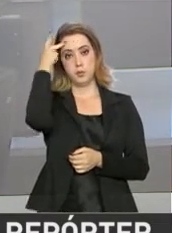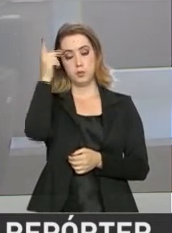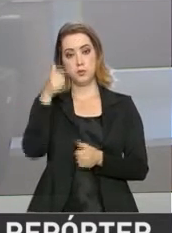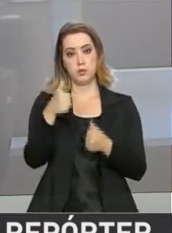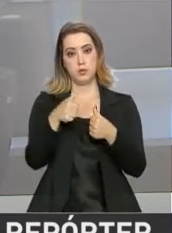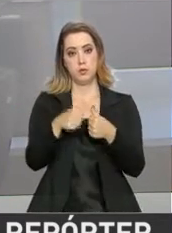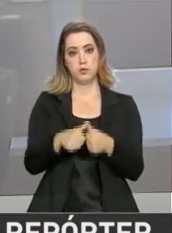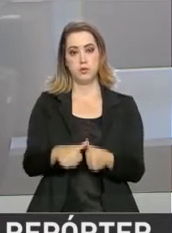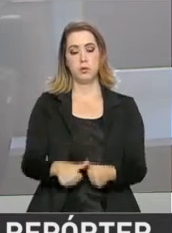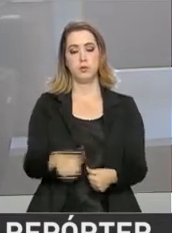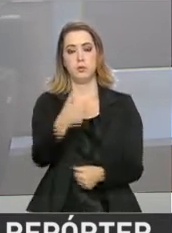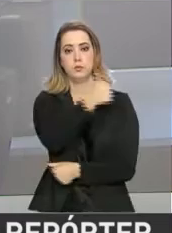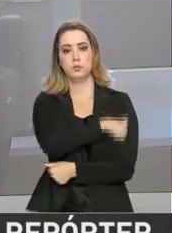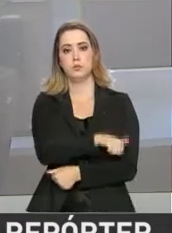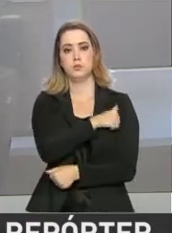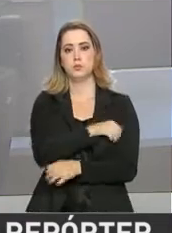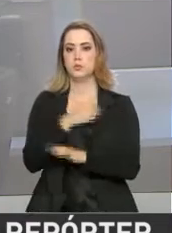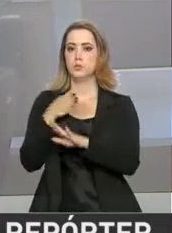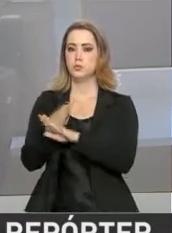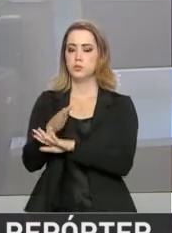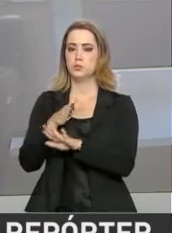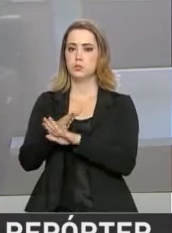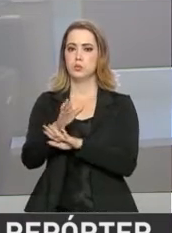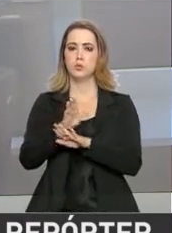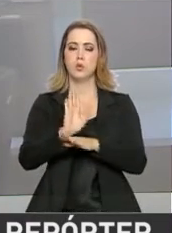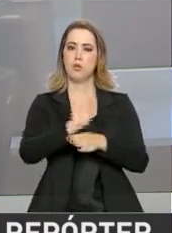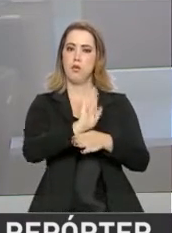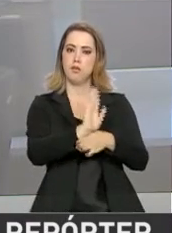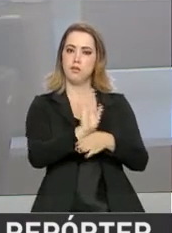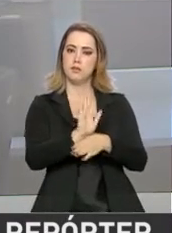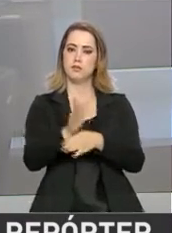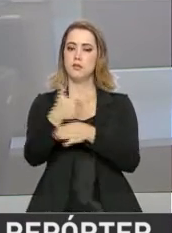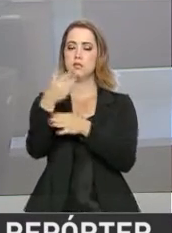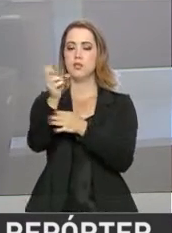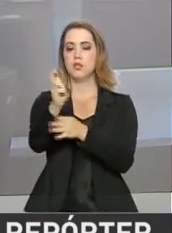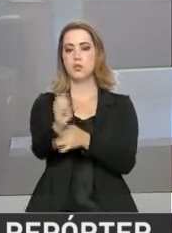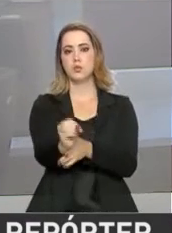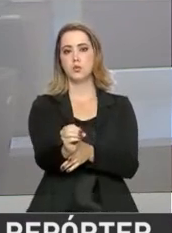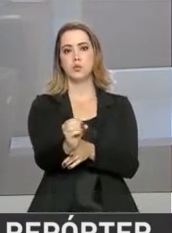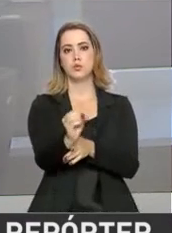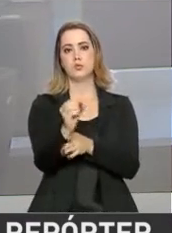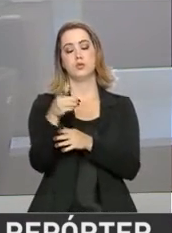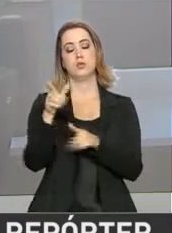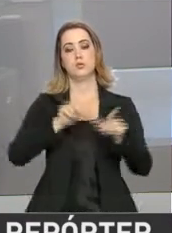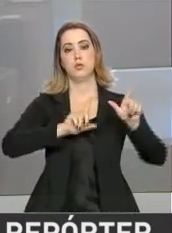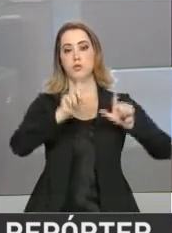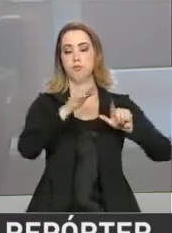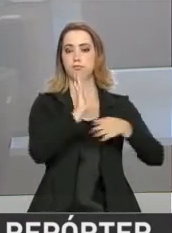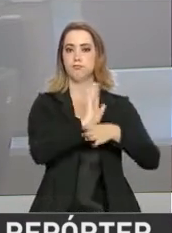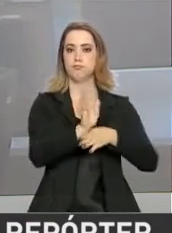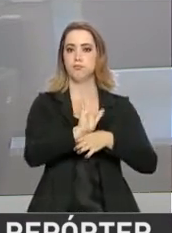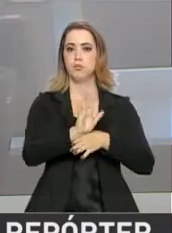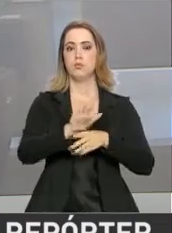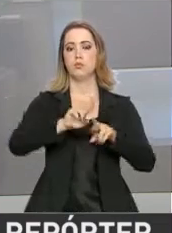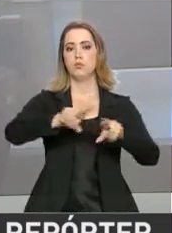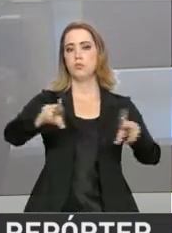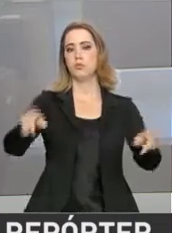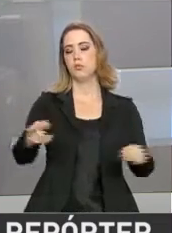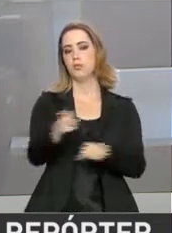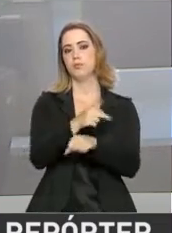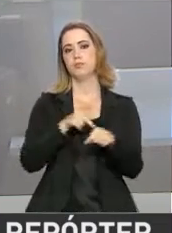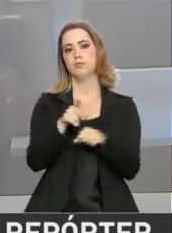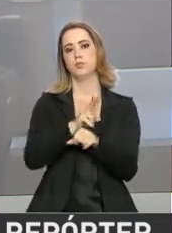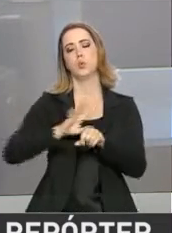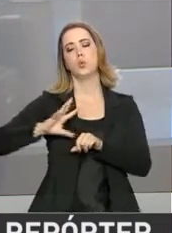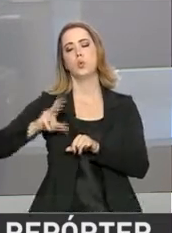poder aproveitar o Festival de Cinema do Rio. São 250 filmes de mais de 60 países. Os locais de exibição estão por toda